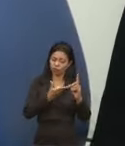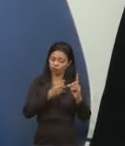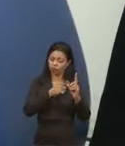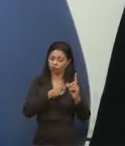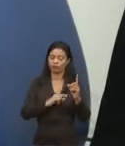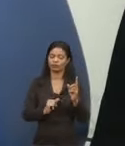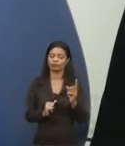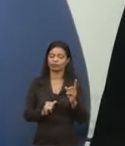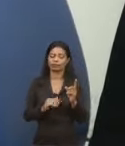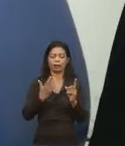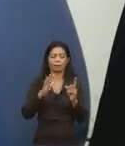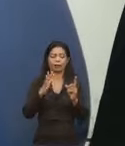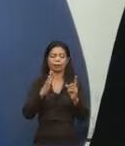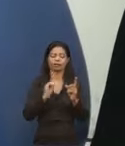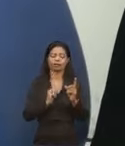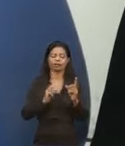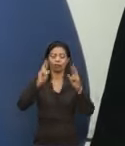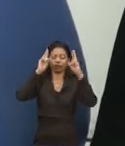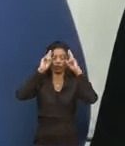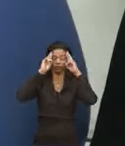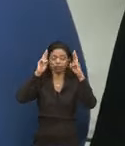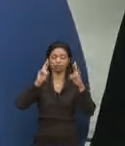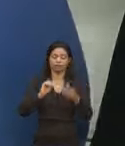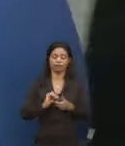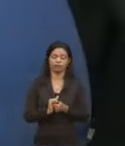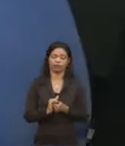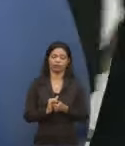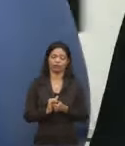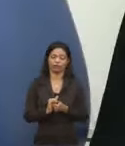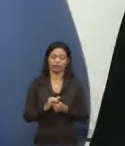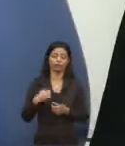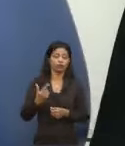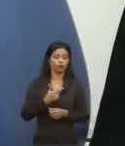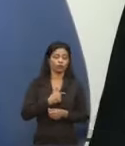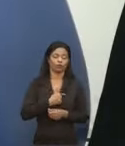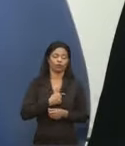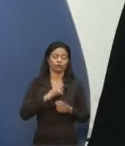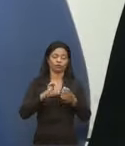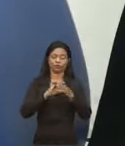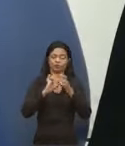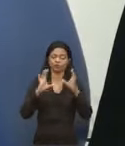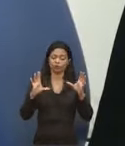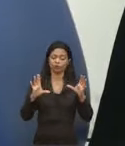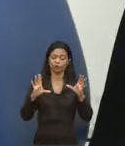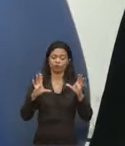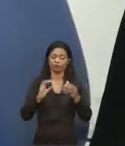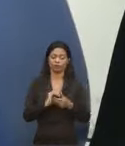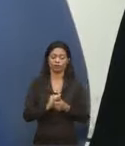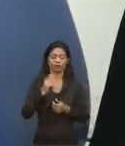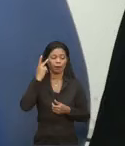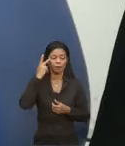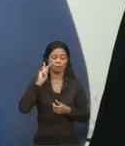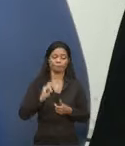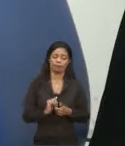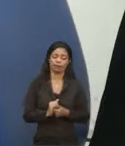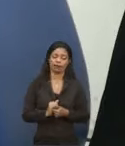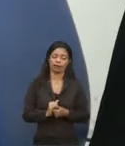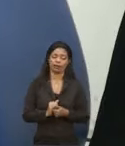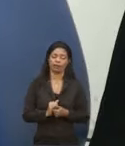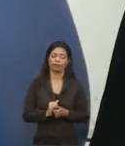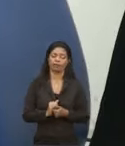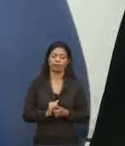os pares aqui nesta casa, e dizer ao senhor que nos colocamos à disposição para formar essa agenda importante, para que o